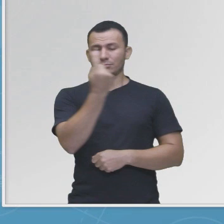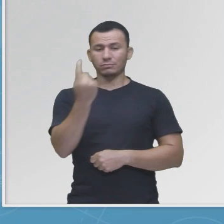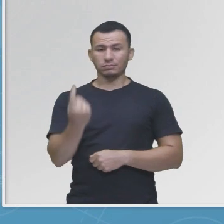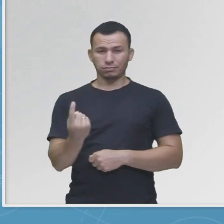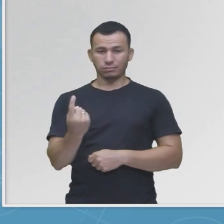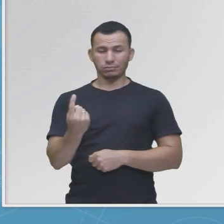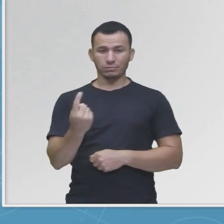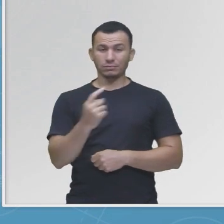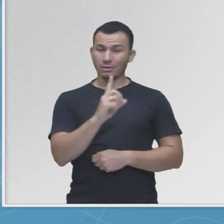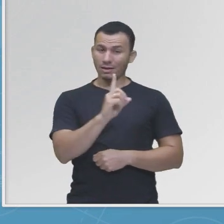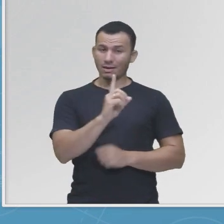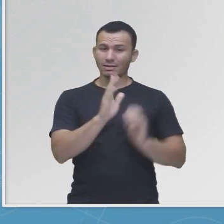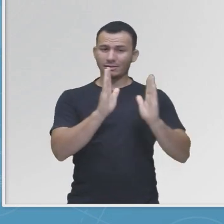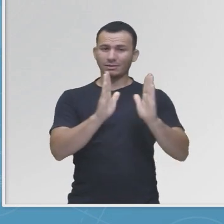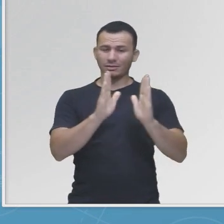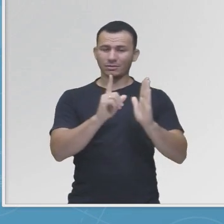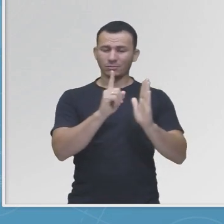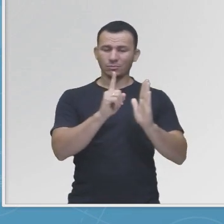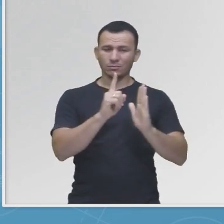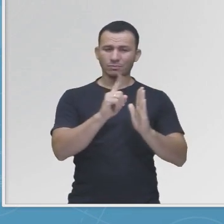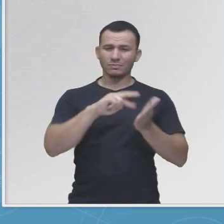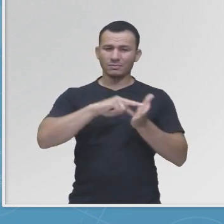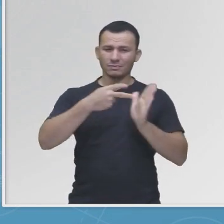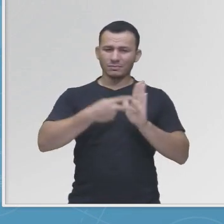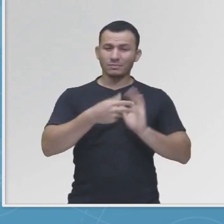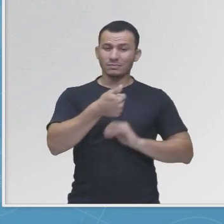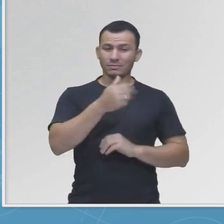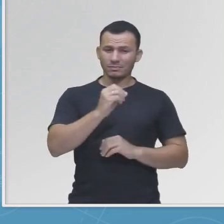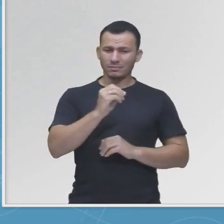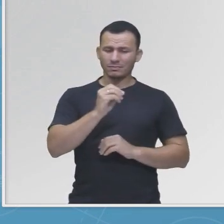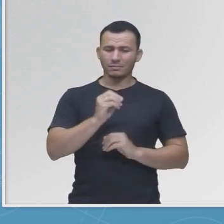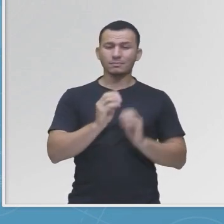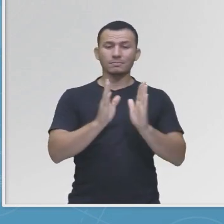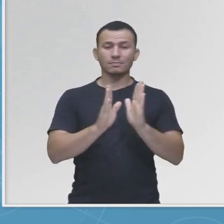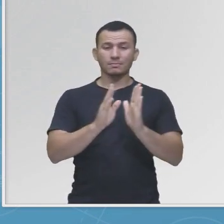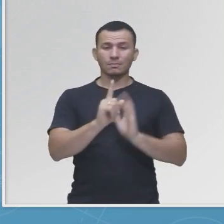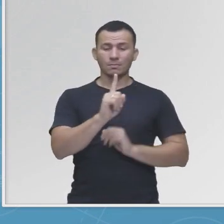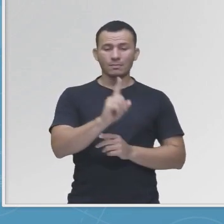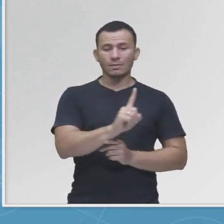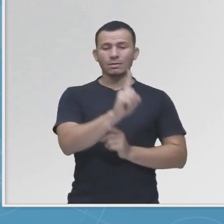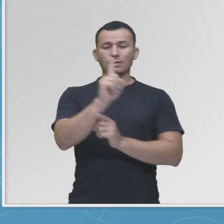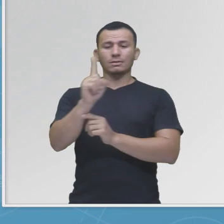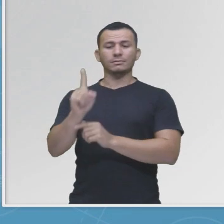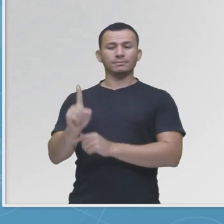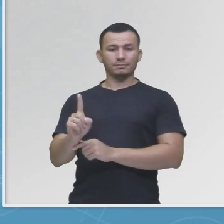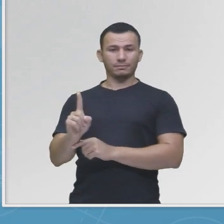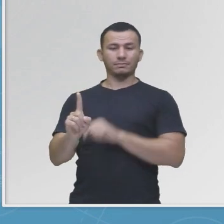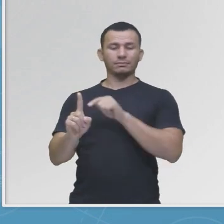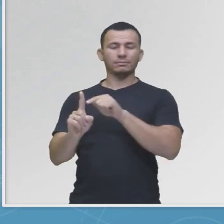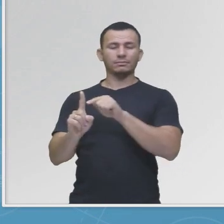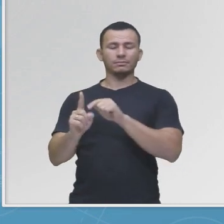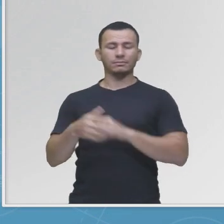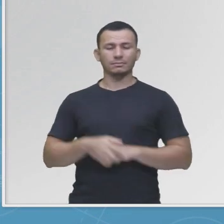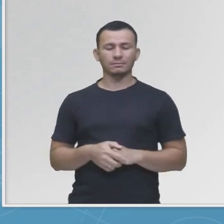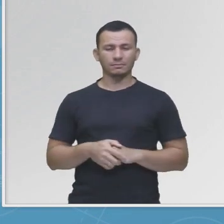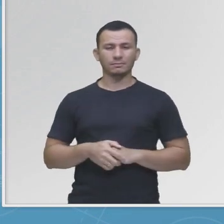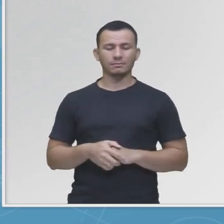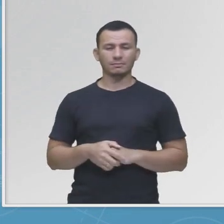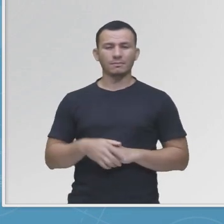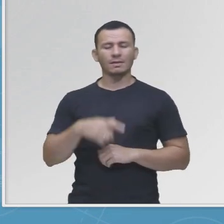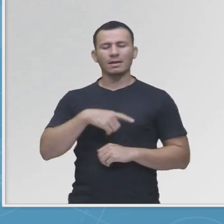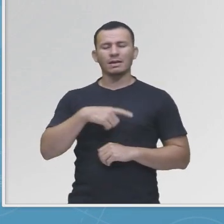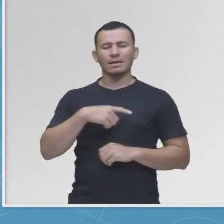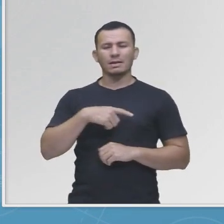da dezena, né, para a unidade. Só que uma unidade da dezena corresponde a quantas unidades, né?